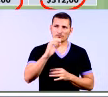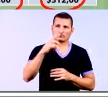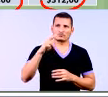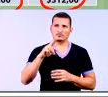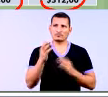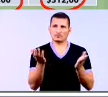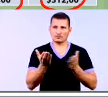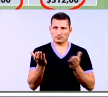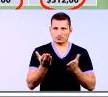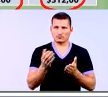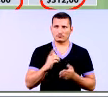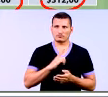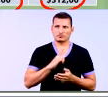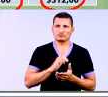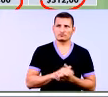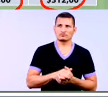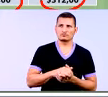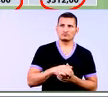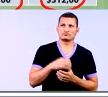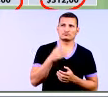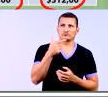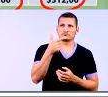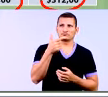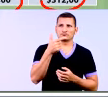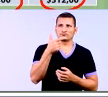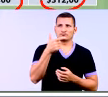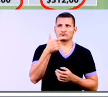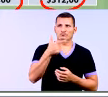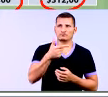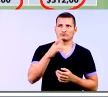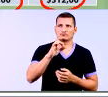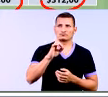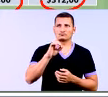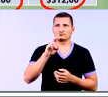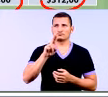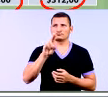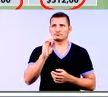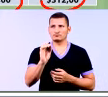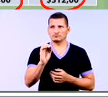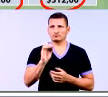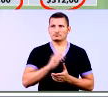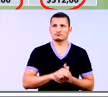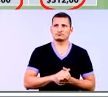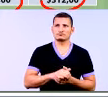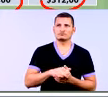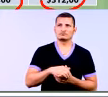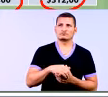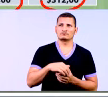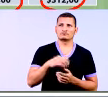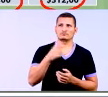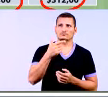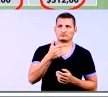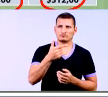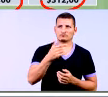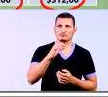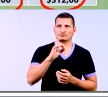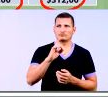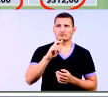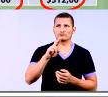lá, 2 duo, dual core, não é isso? Sim, dual